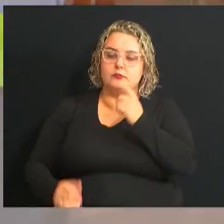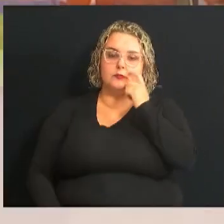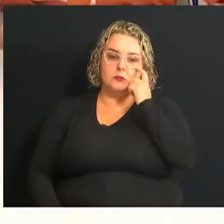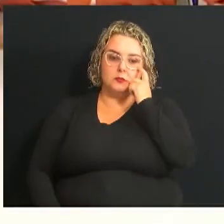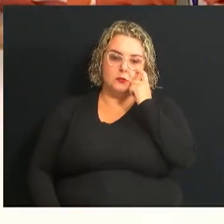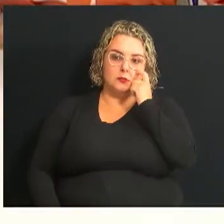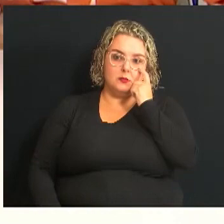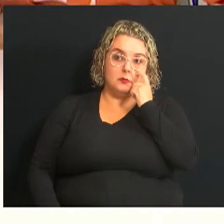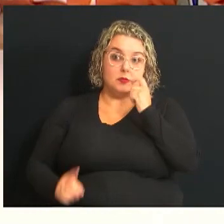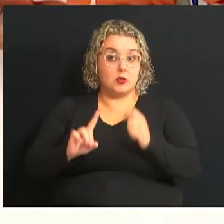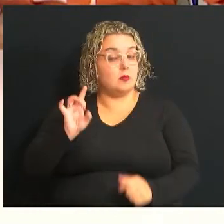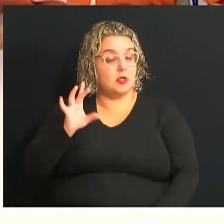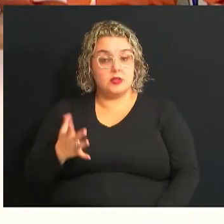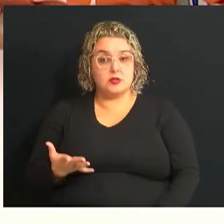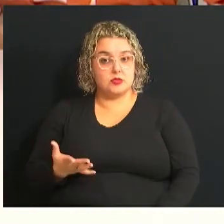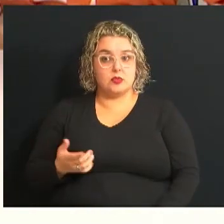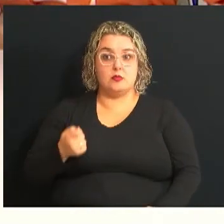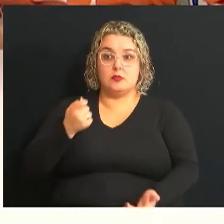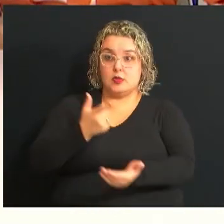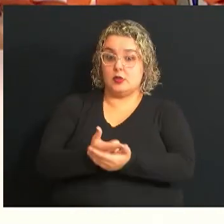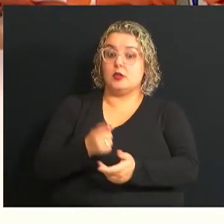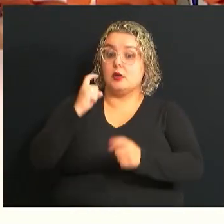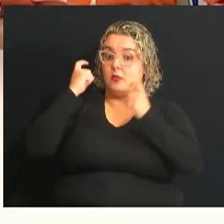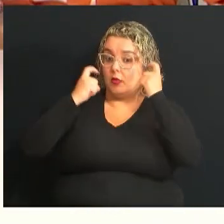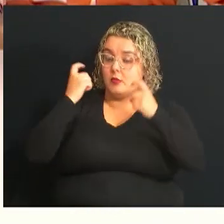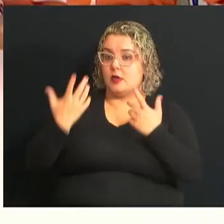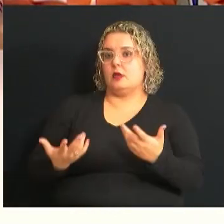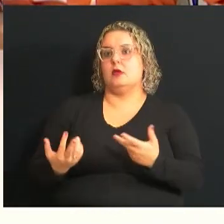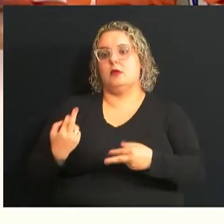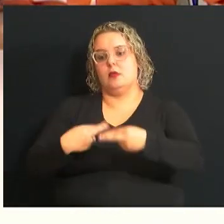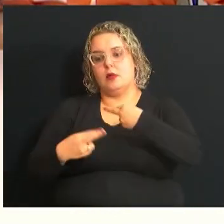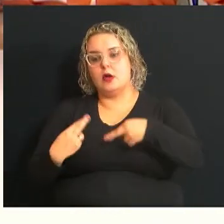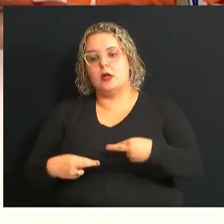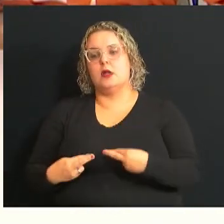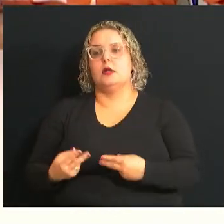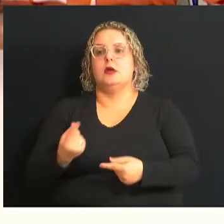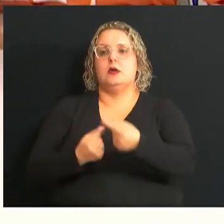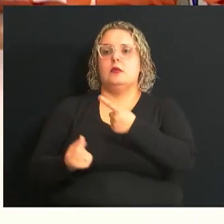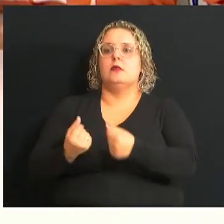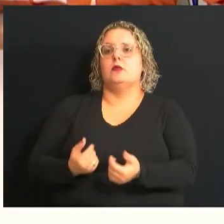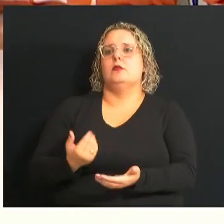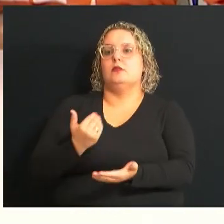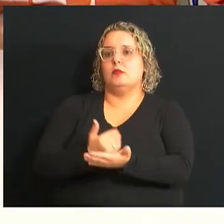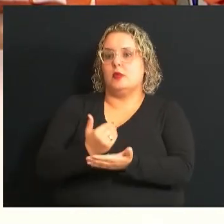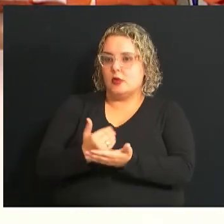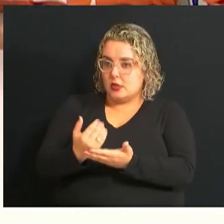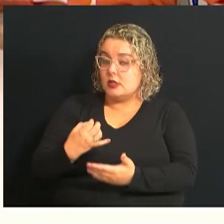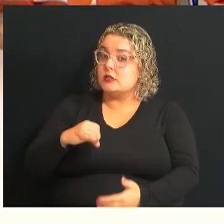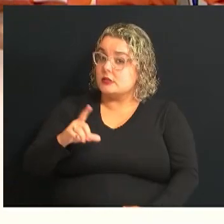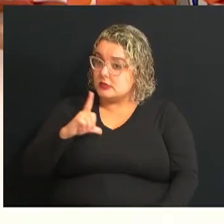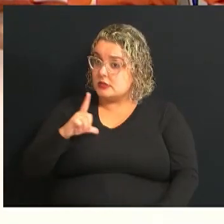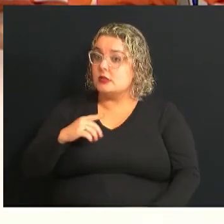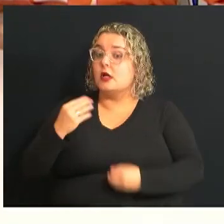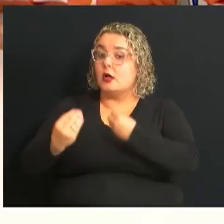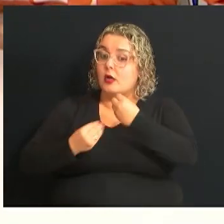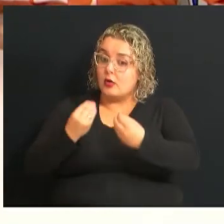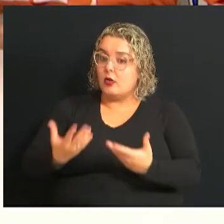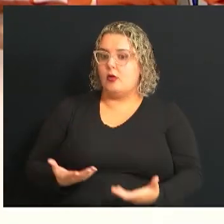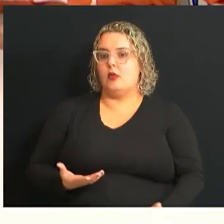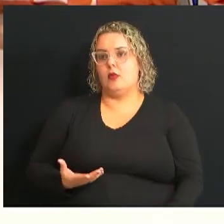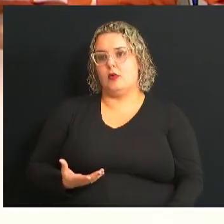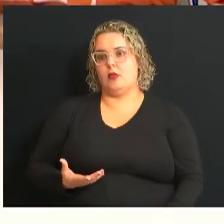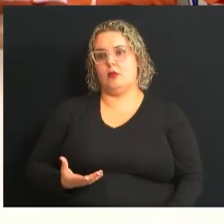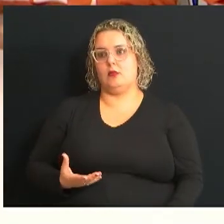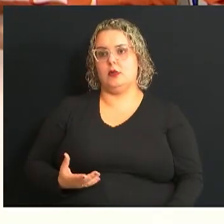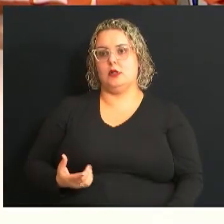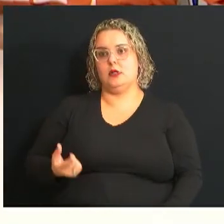da prestação em si que é uma preocupação em relação ao orçamento. É se ela tem condições de ter uma